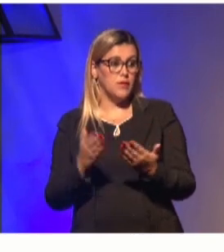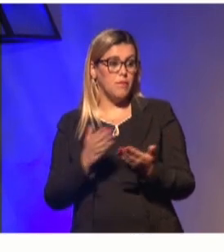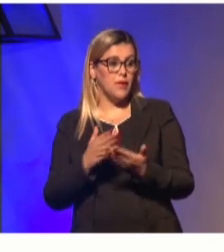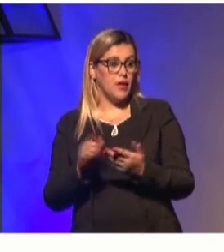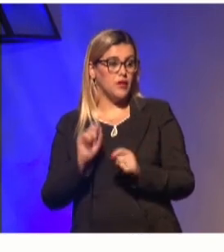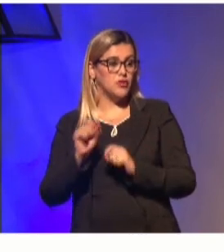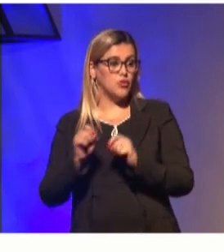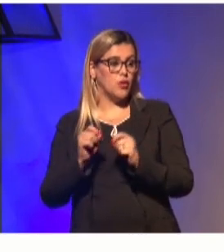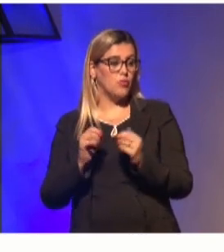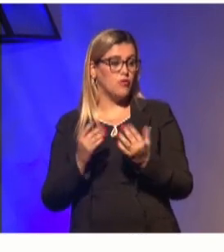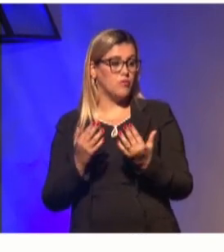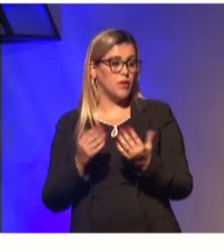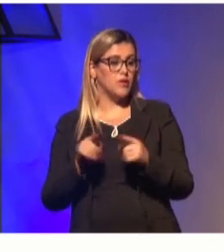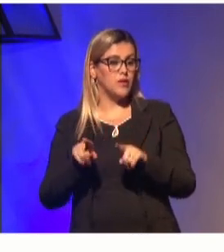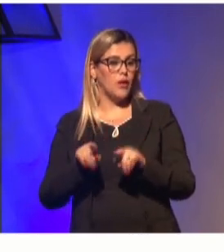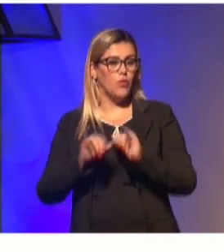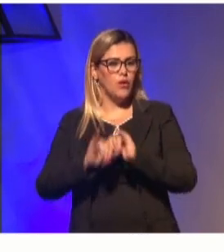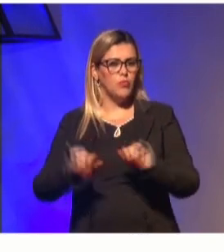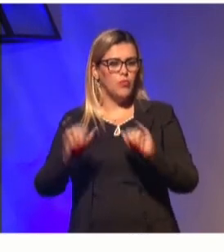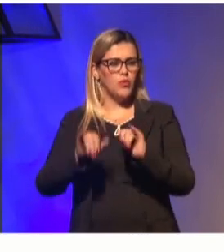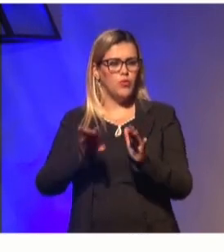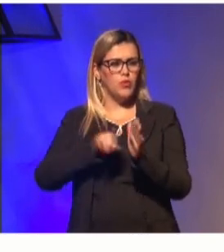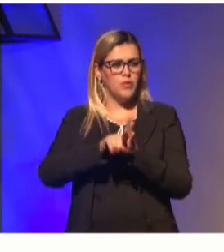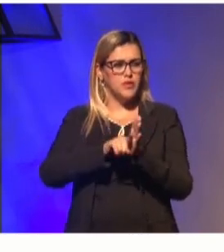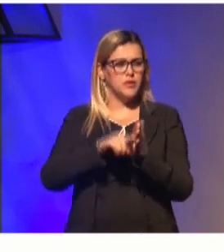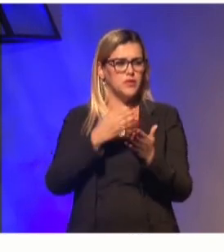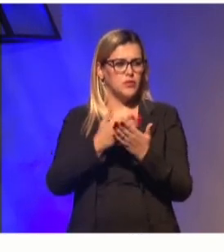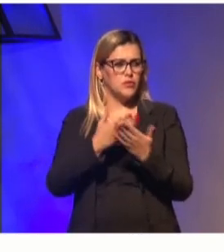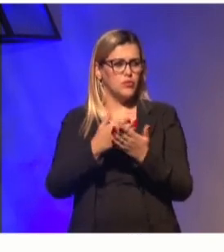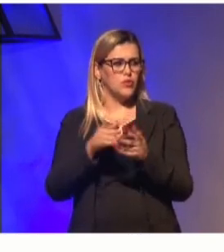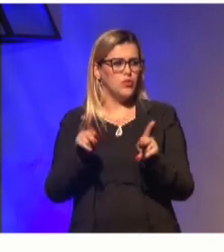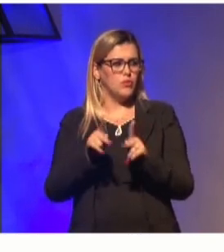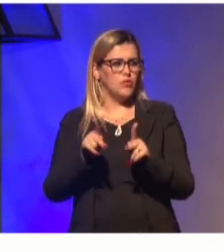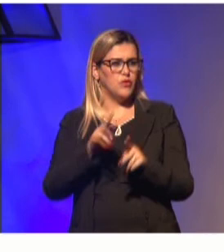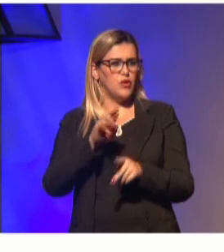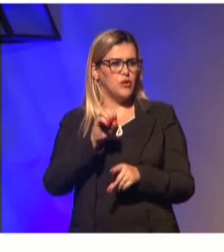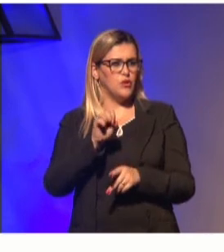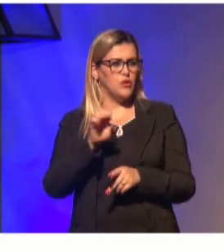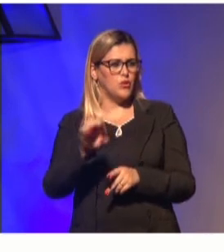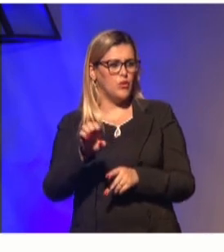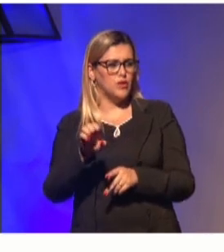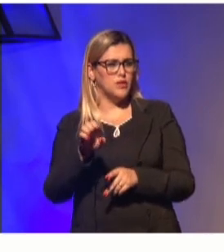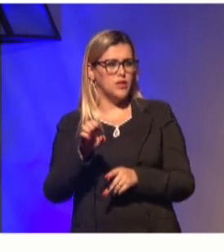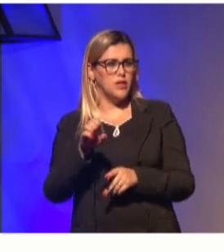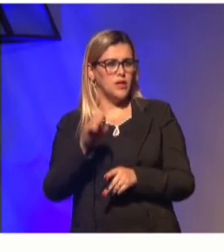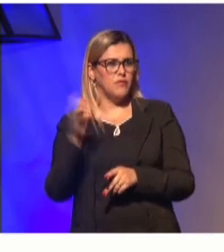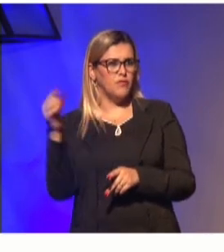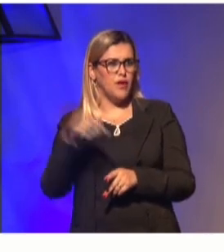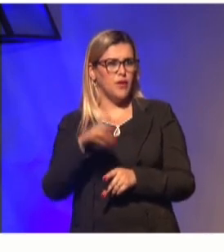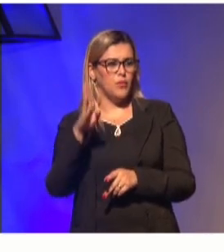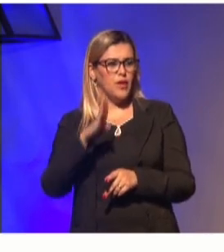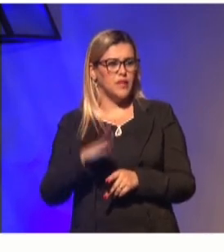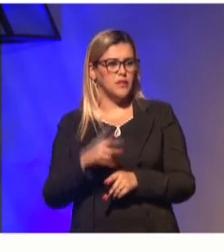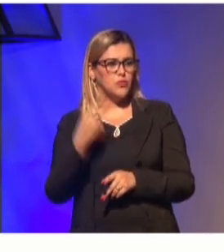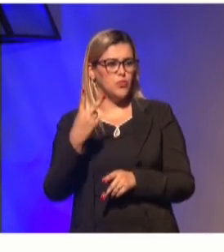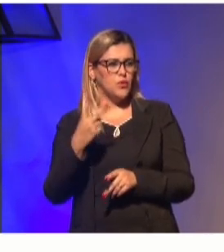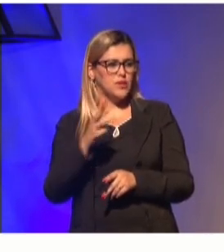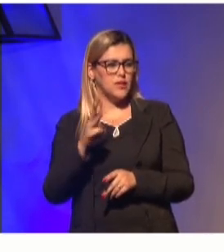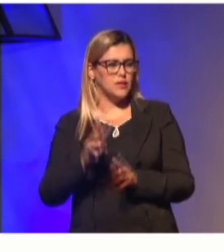cortical. Então ele publicou uma série de estudos junto com a Rosen. A Rosen esteve no Brasil 2 ou 3 vezes, se não me engano, tive a oportunidade de